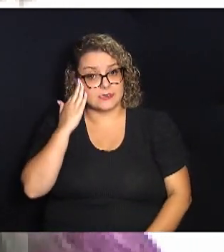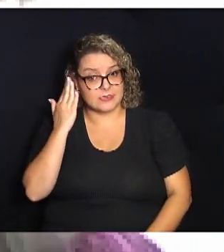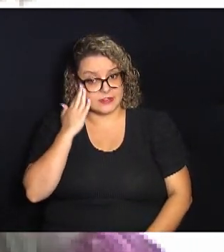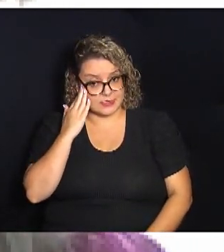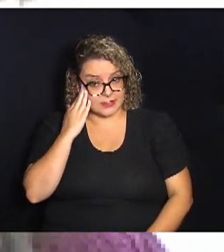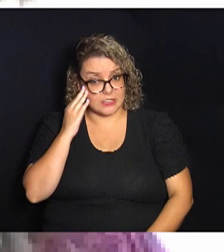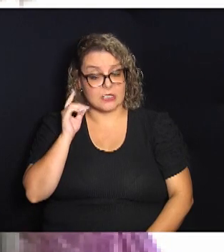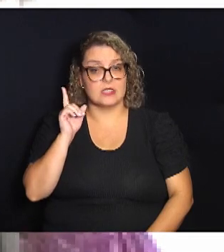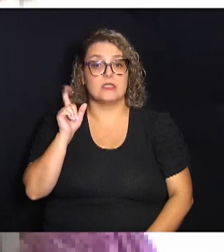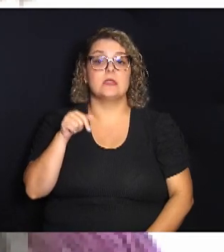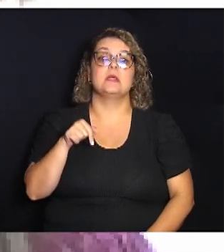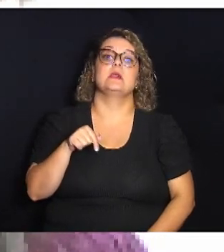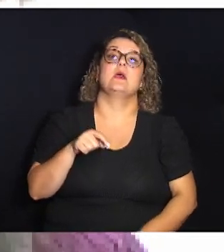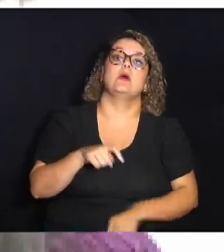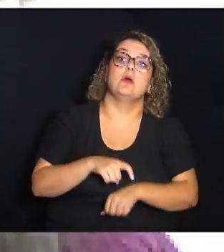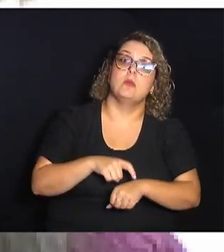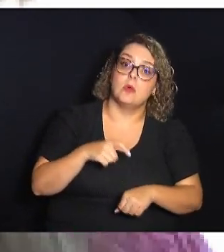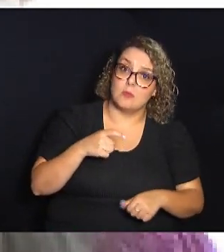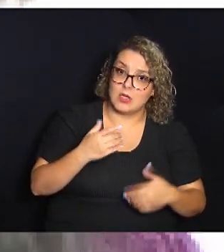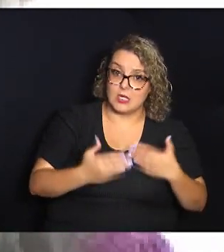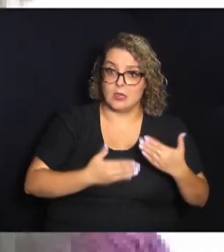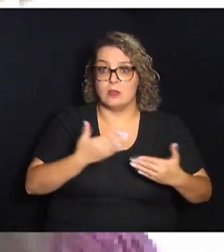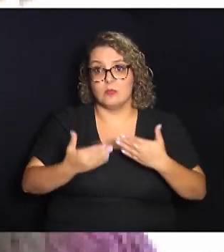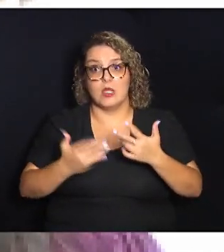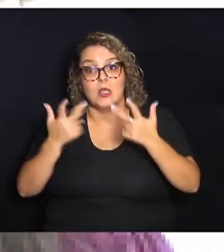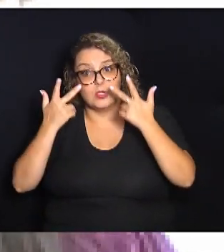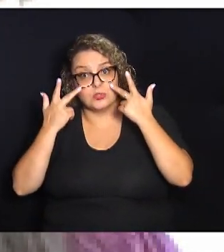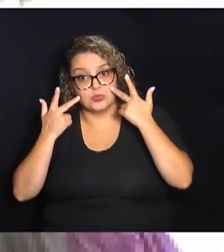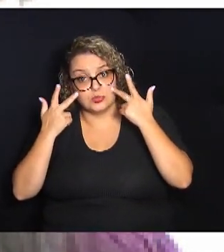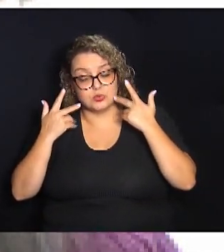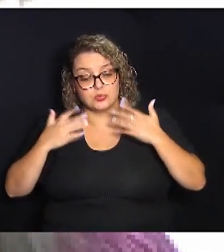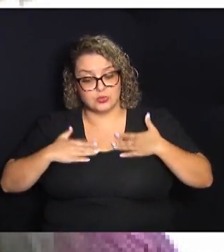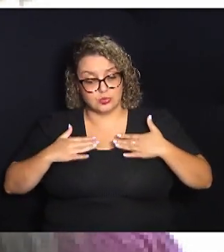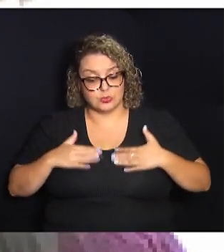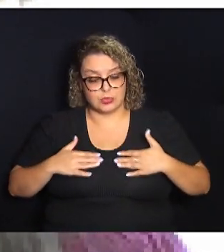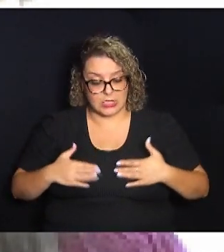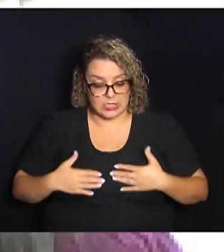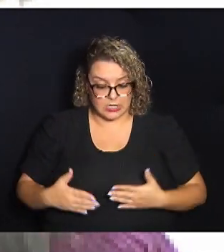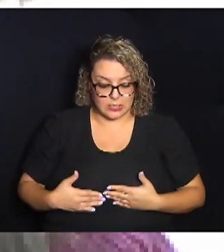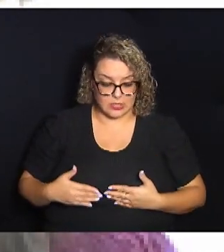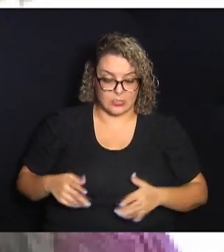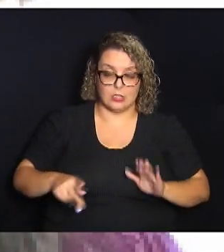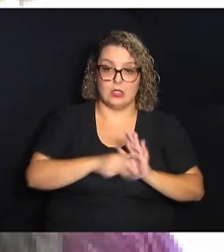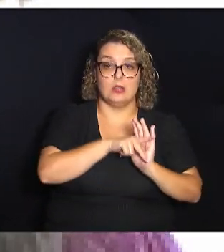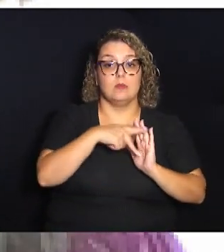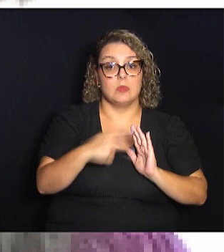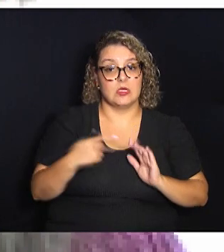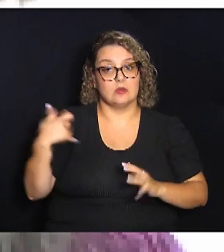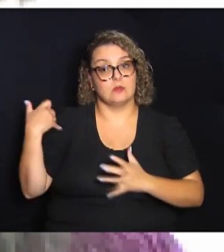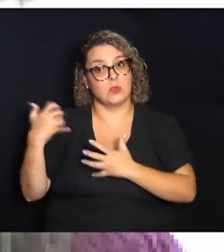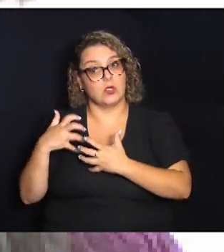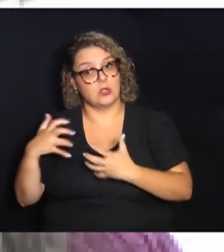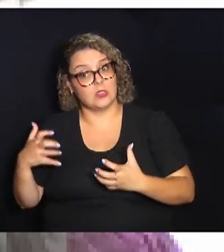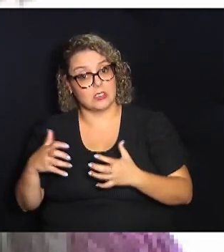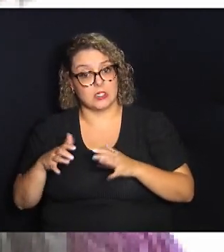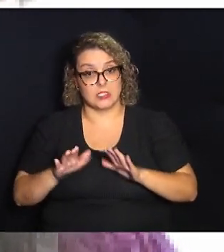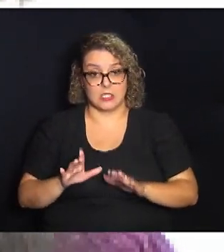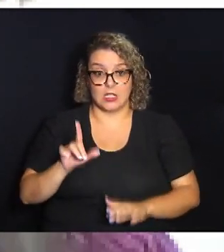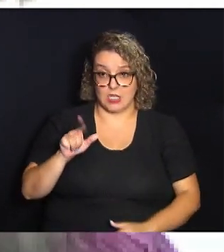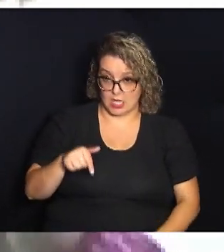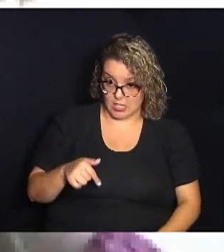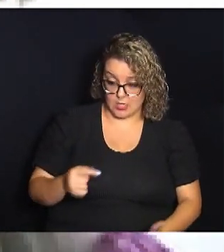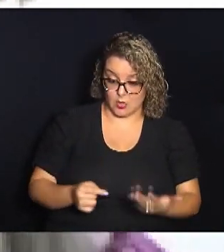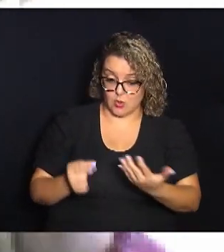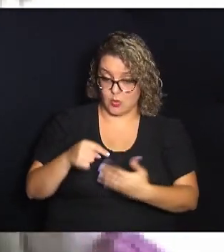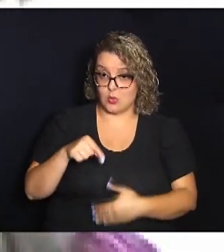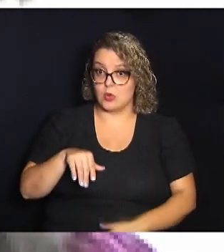uma fase, que isso é um processo natural do seu corpo, que faz parte do envelhecer, que, aliás, é um dos pontos que mais